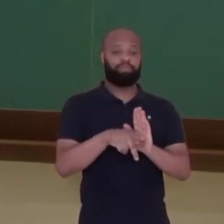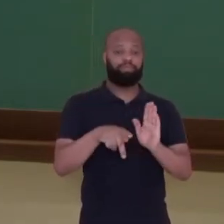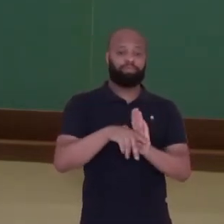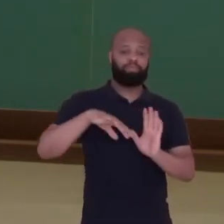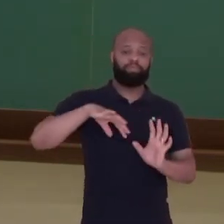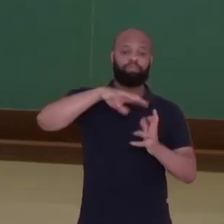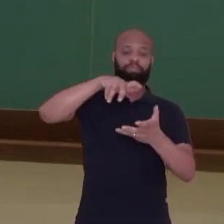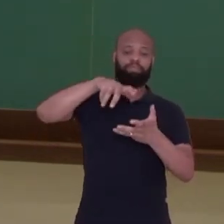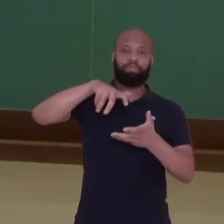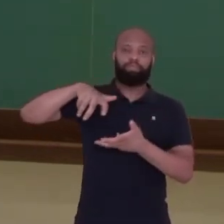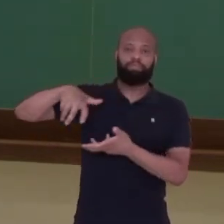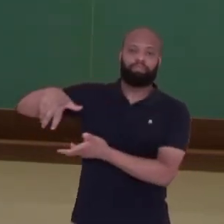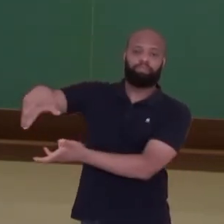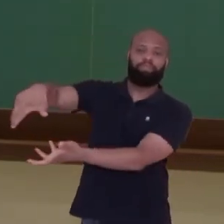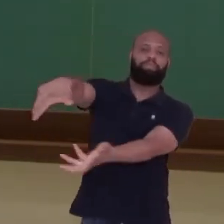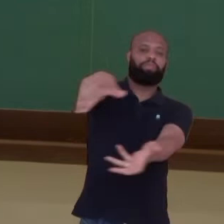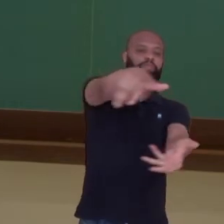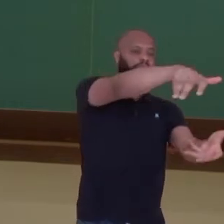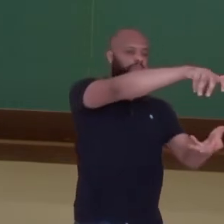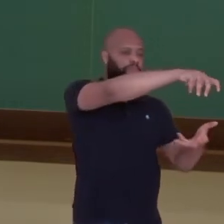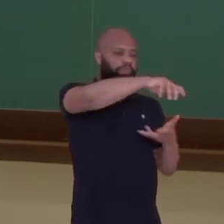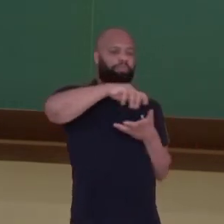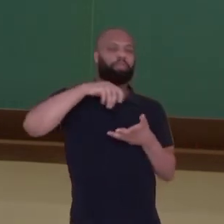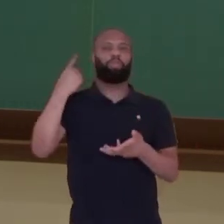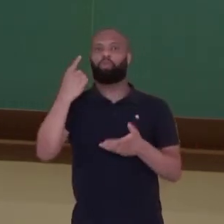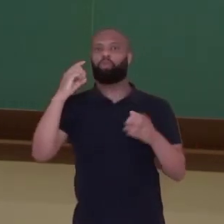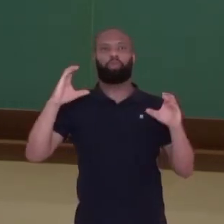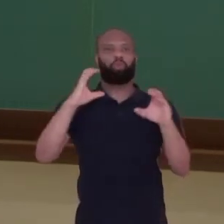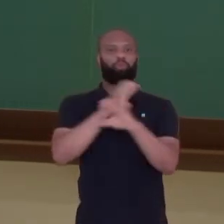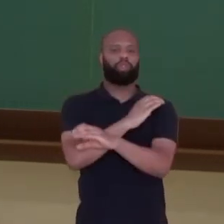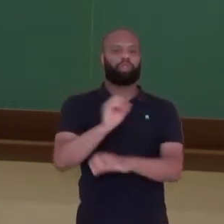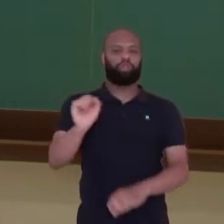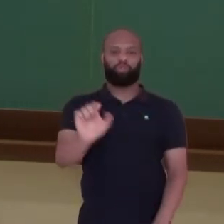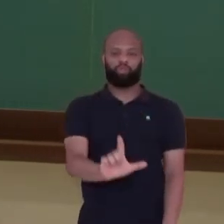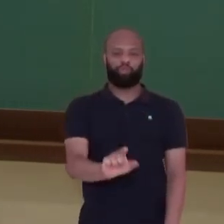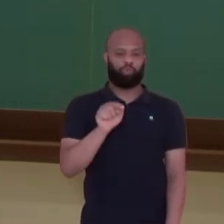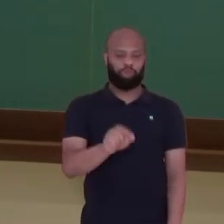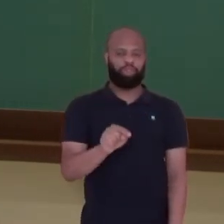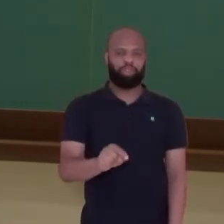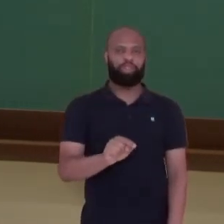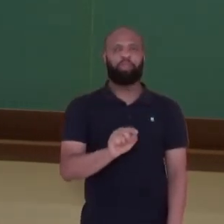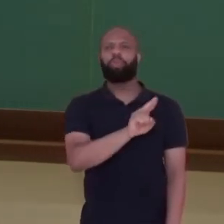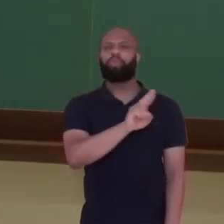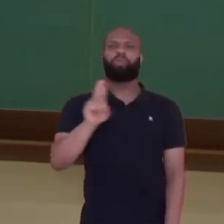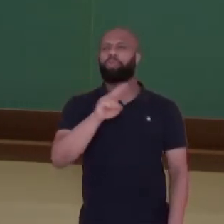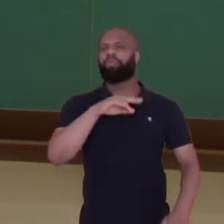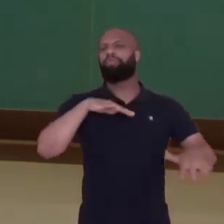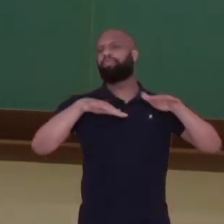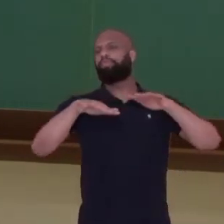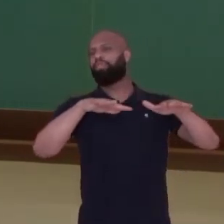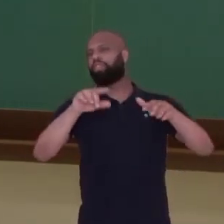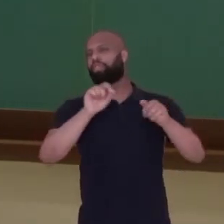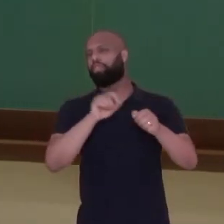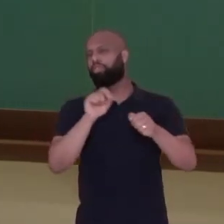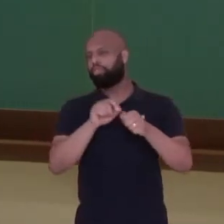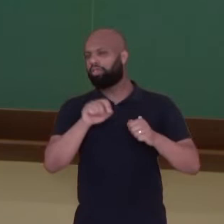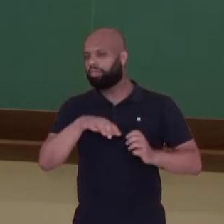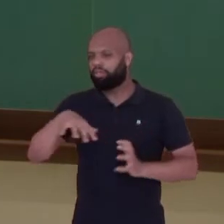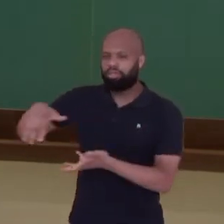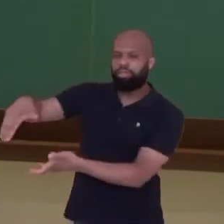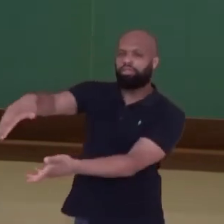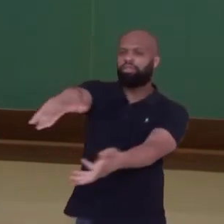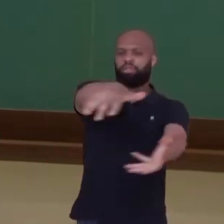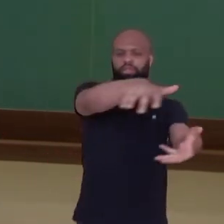para completar uma volta em torno do Sol. Qual é o nome do movimento que a Terra realiza ao redor